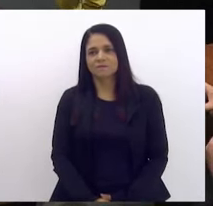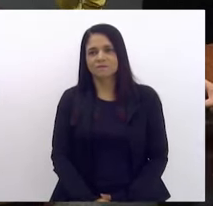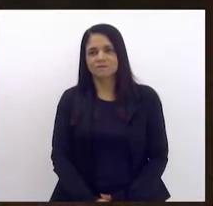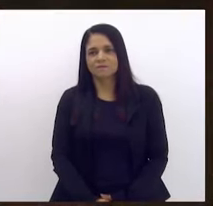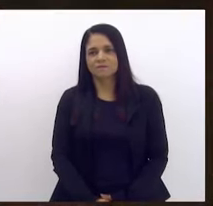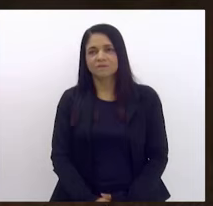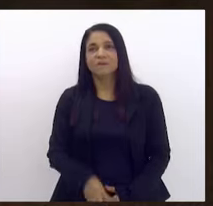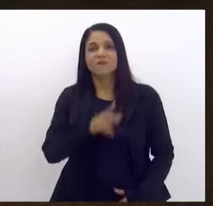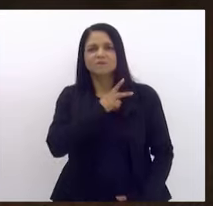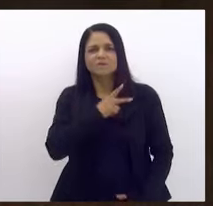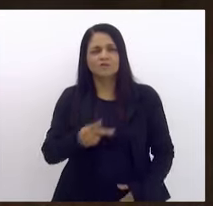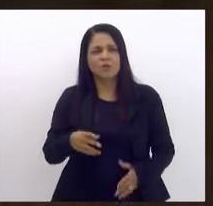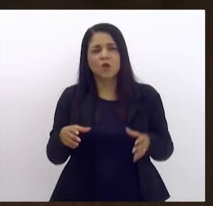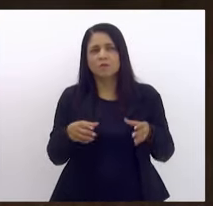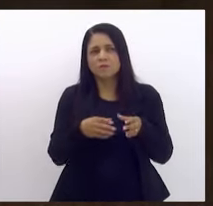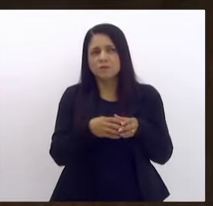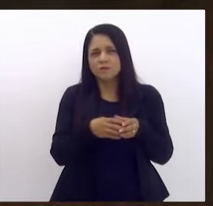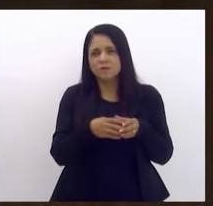senhor presidente, que comissão é?